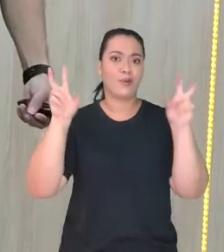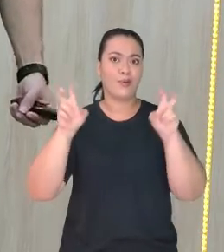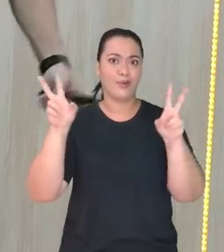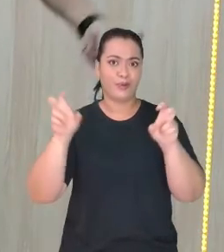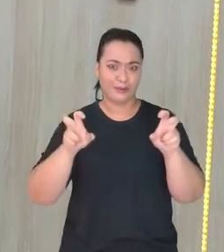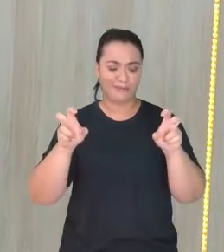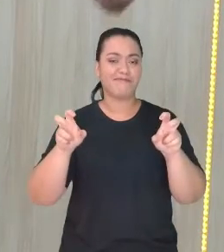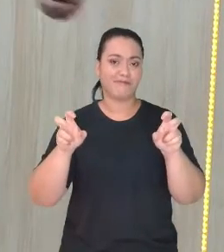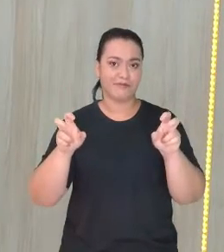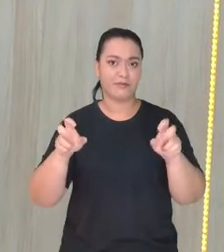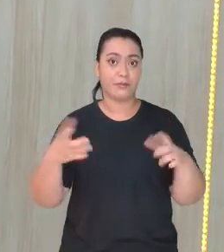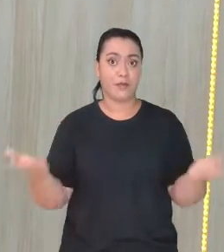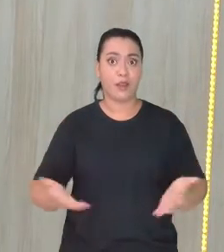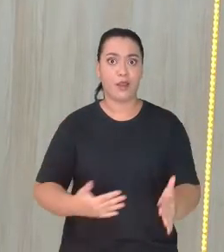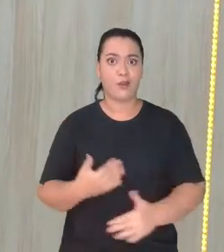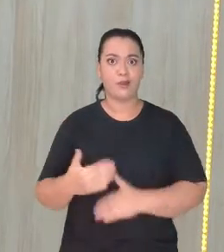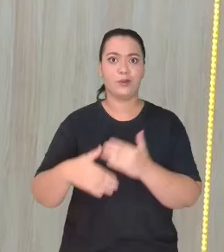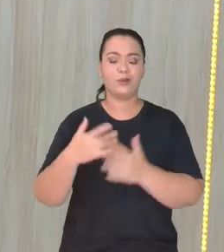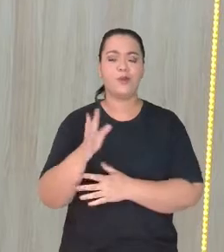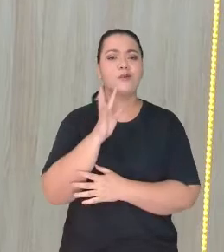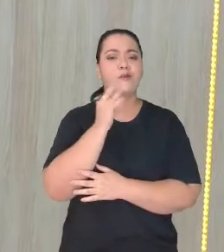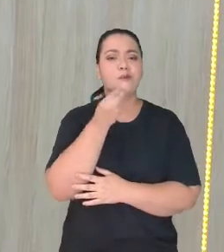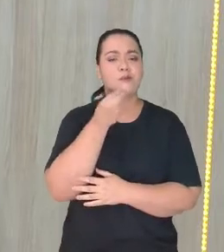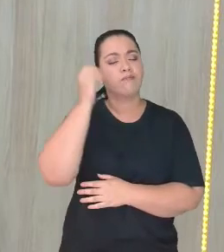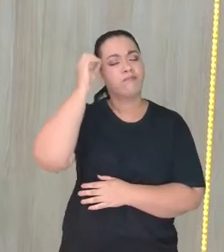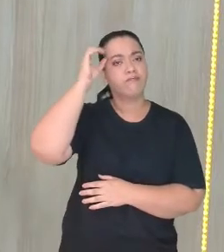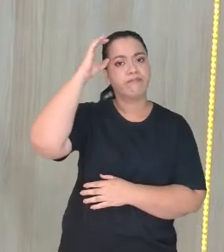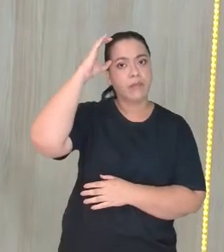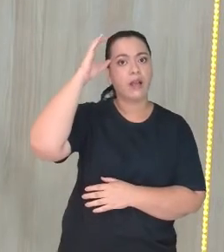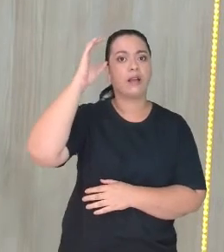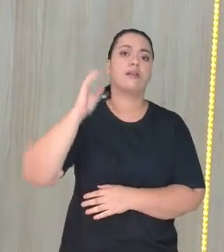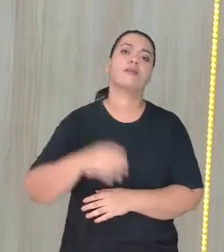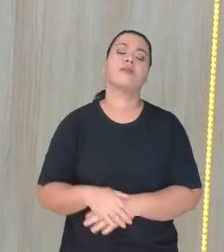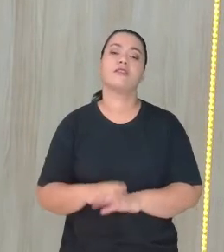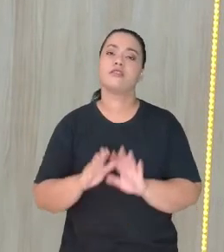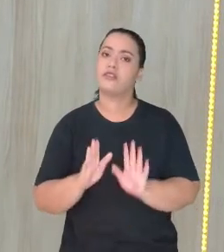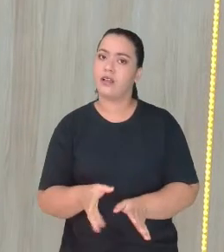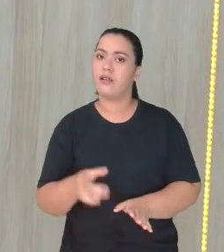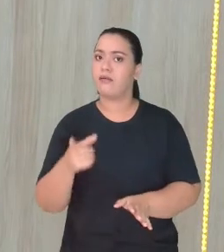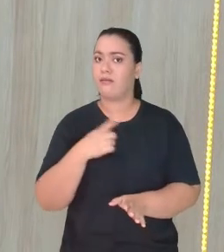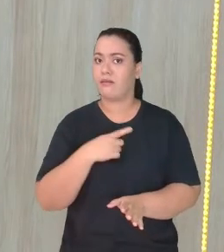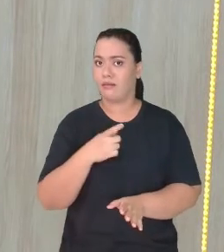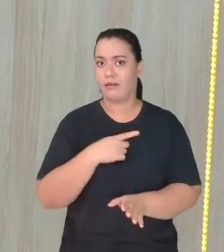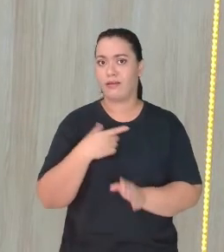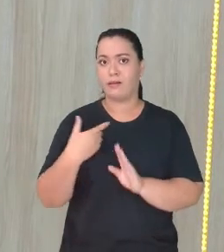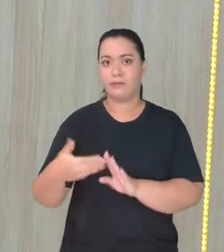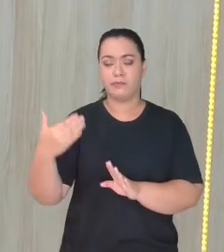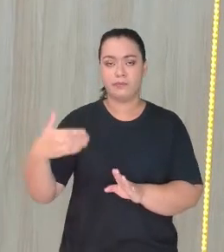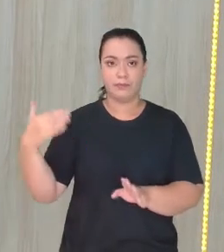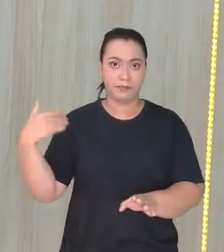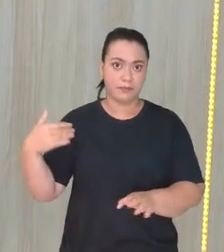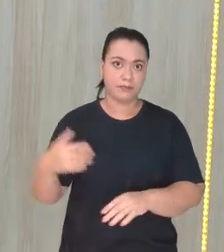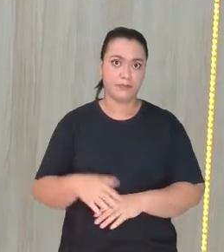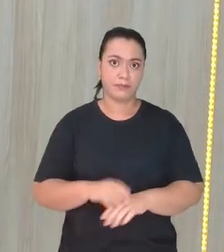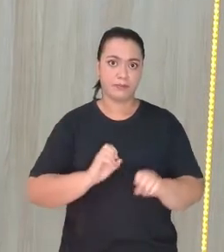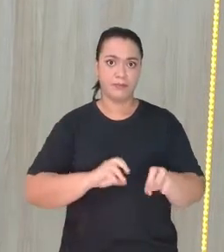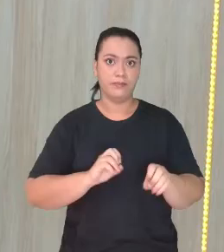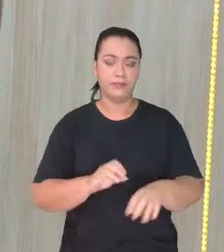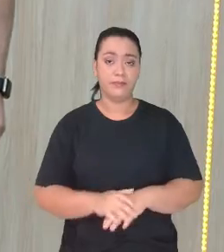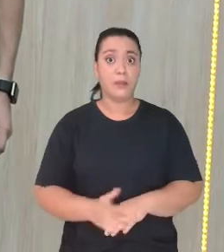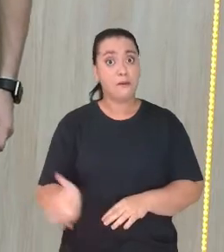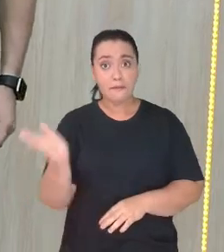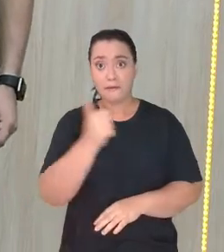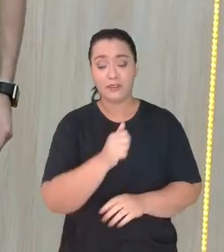que a gente está construindo aqui o conhecimento desde o comecinho aí, certo? Dessas aulas. Então,